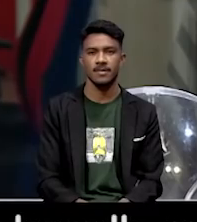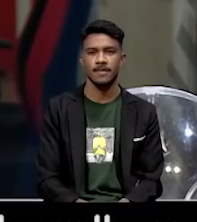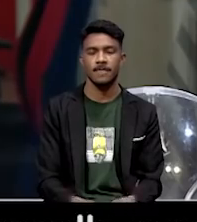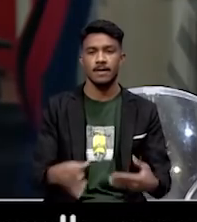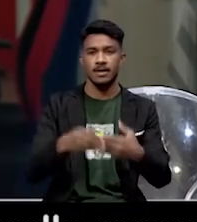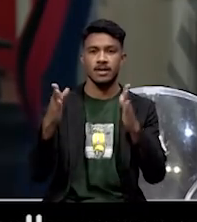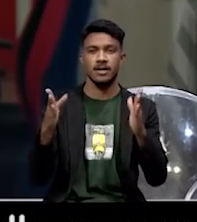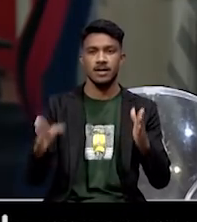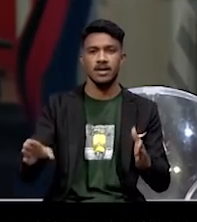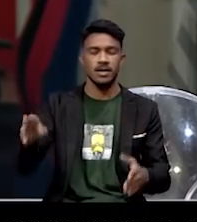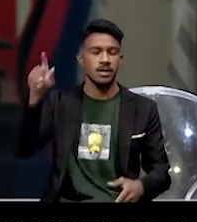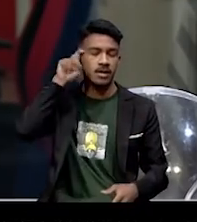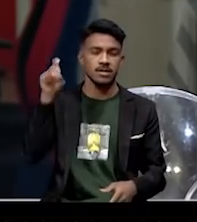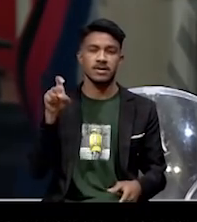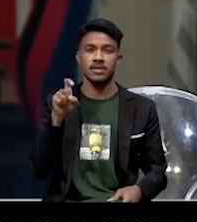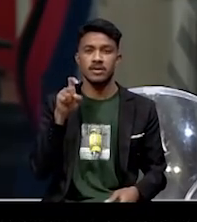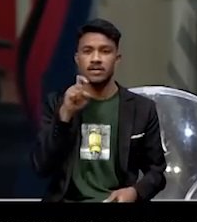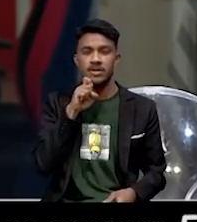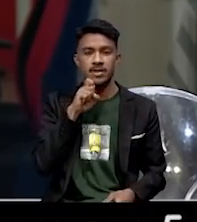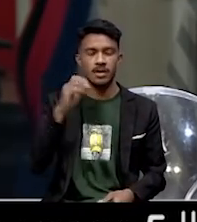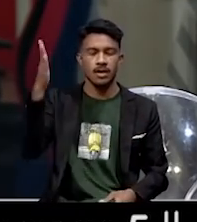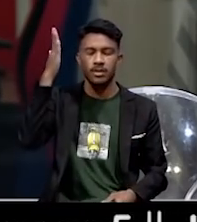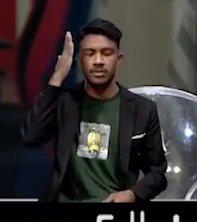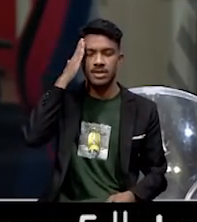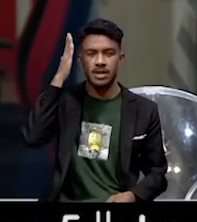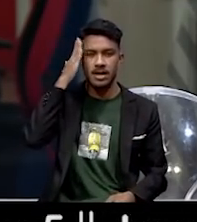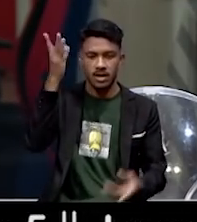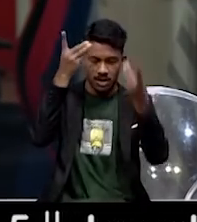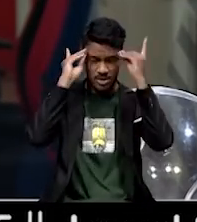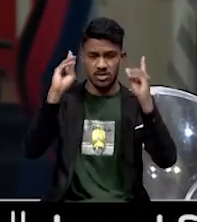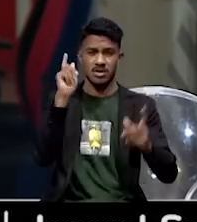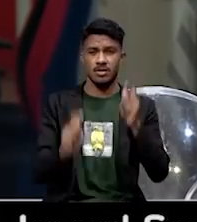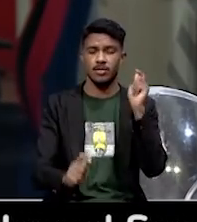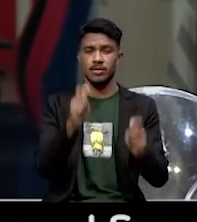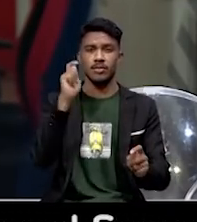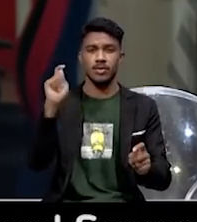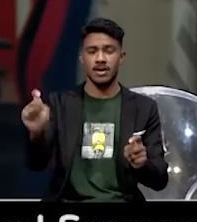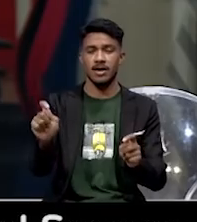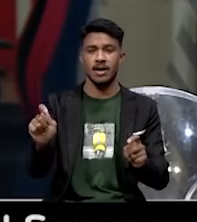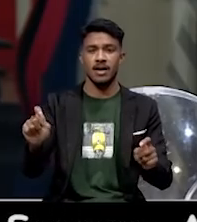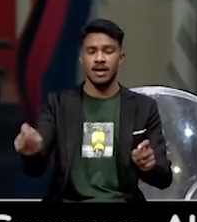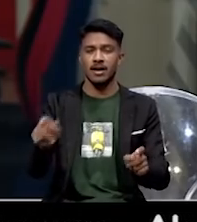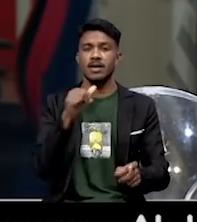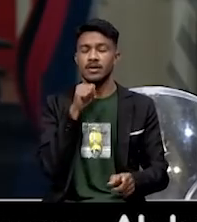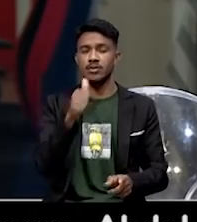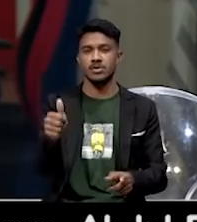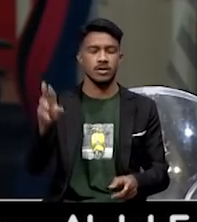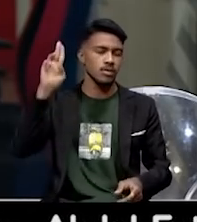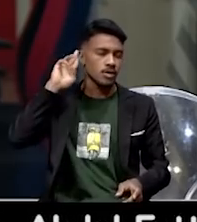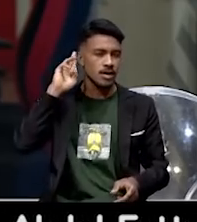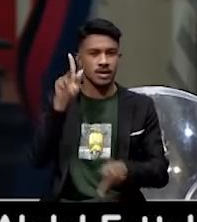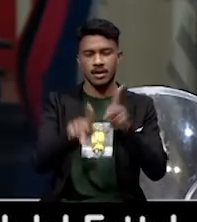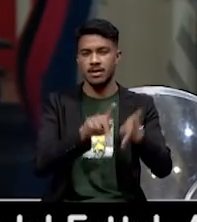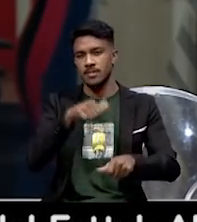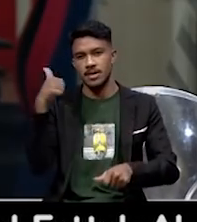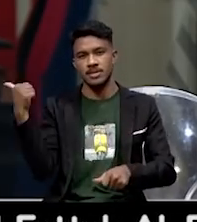Líder nacional Kairala Shanana Gushmão considera decisão tribunal la justo tamba rona de parte balun.